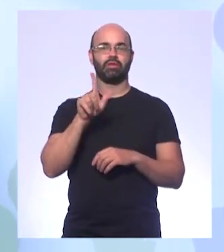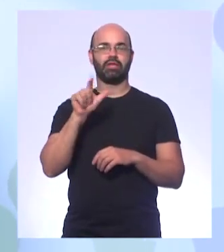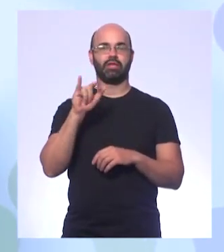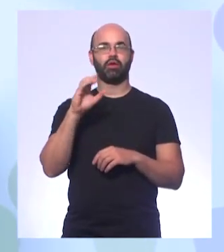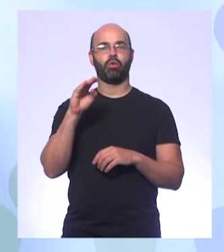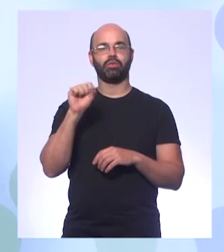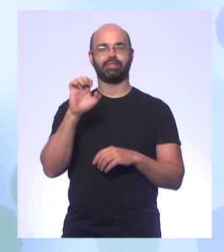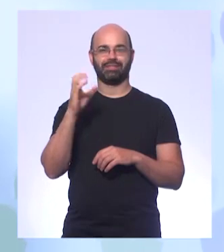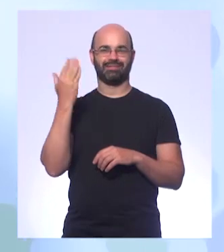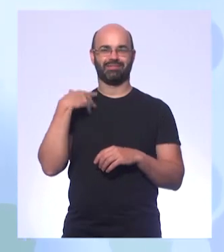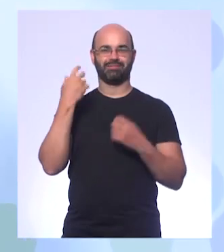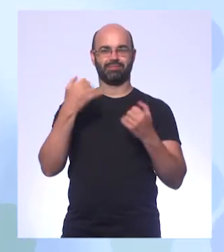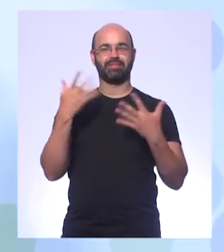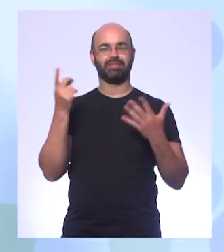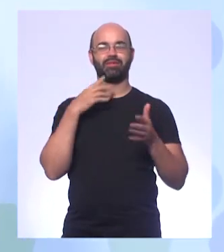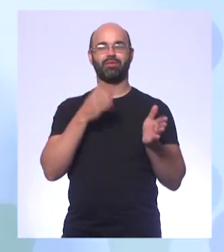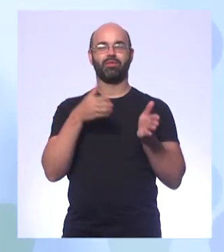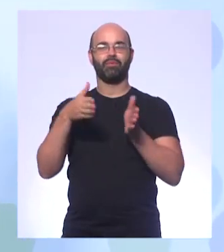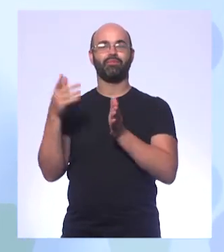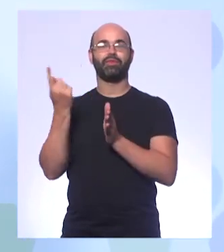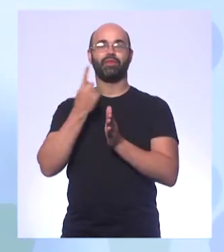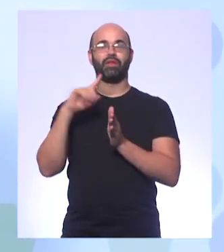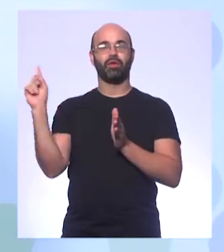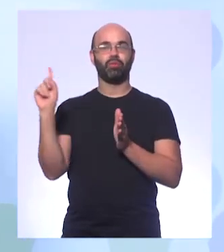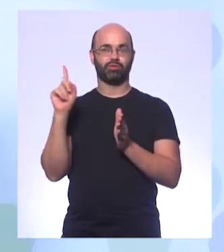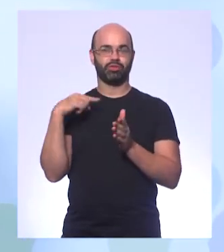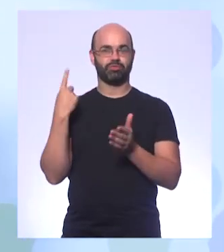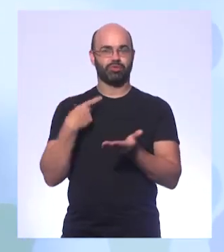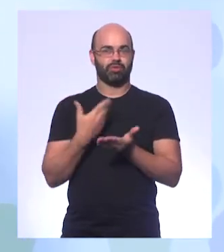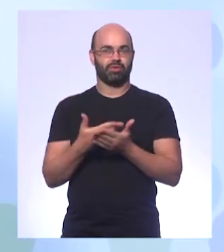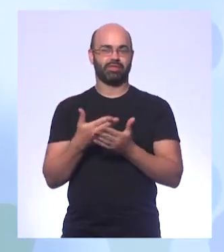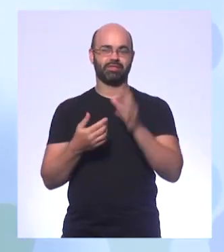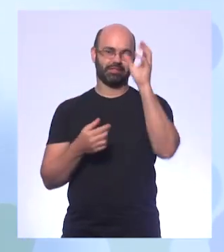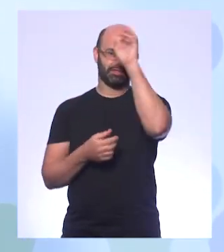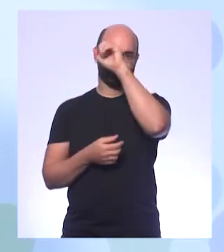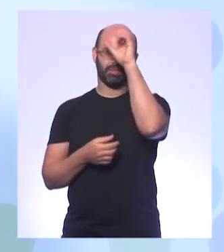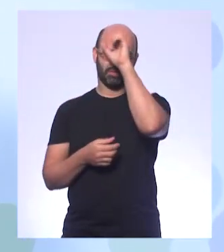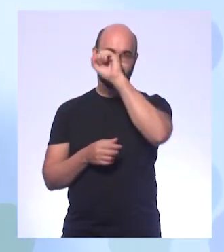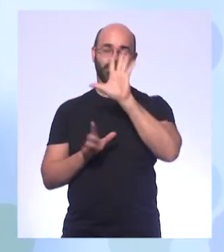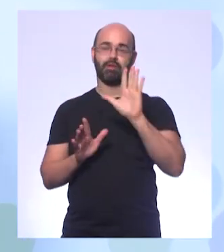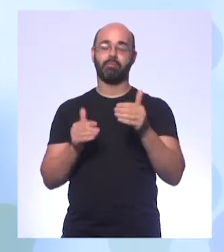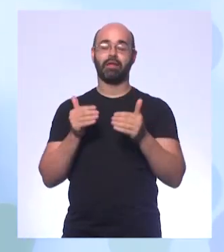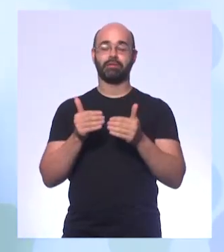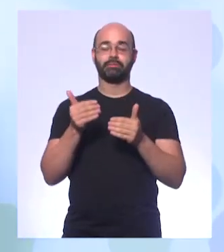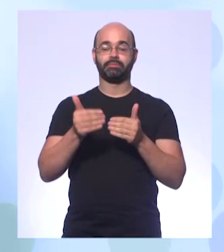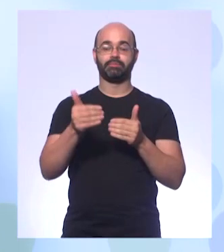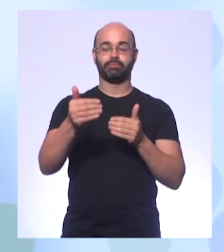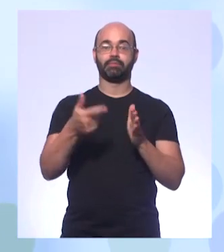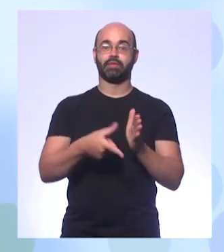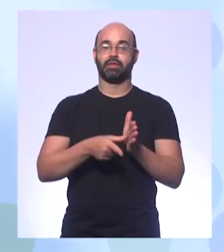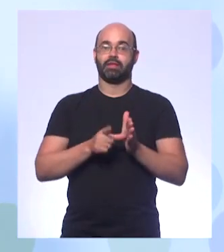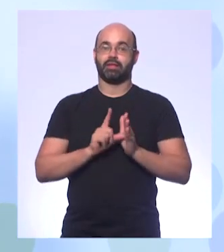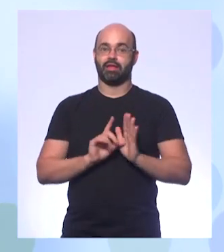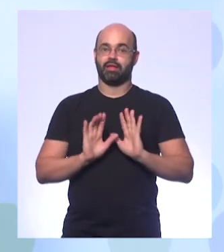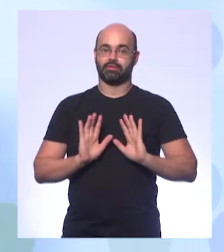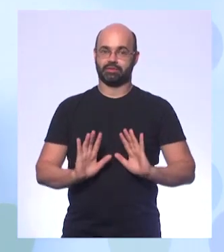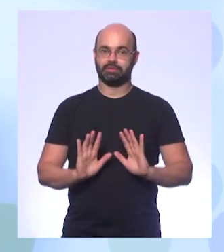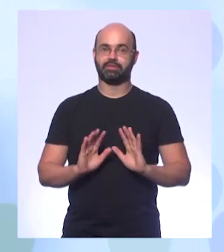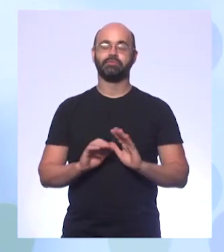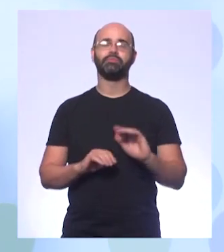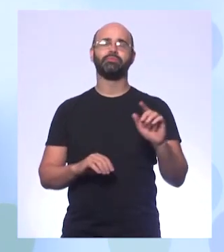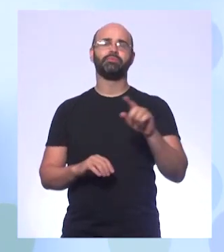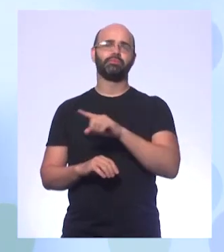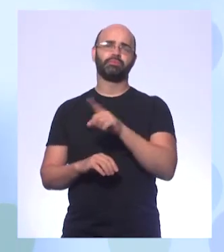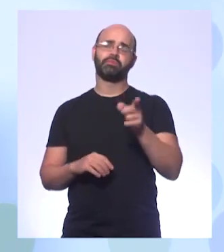que é a última etapa da respiração celular, tá bom? Mas antes de eu prosseguir, né, vocês já